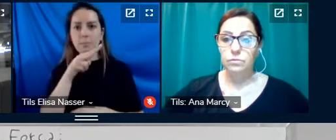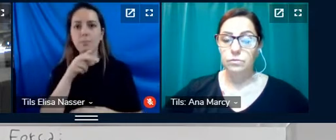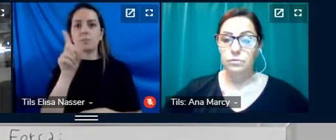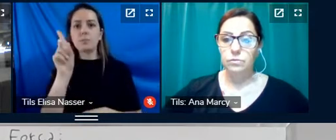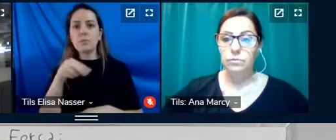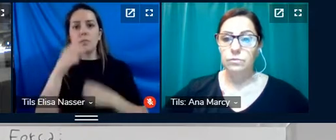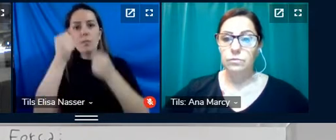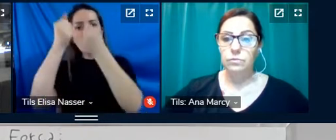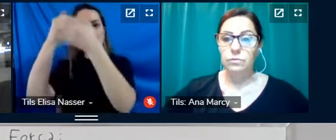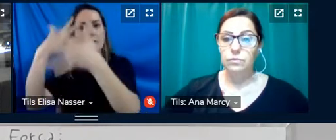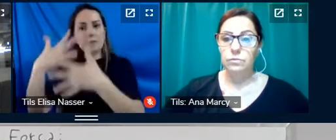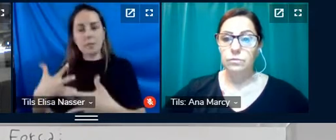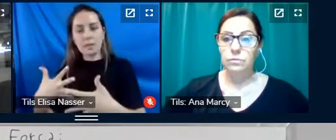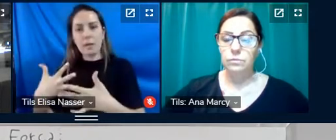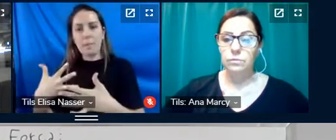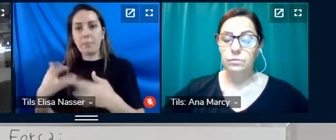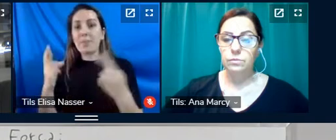interação